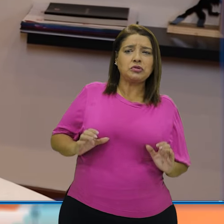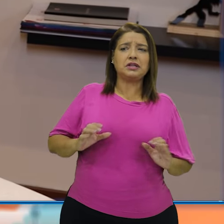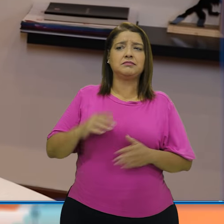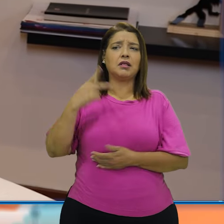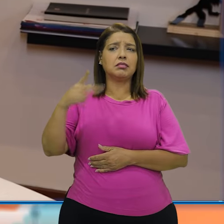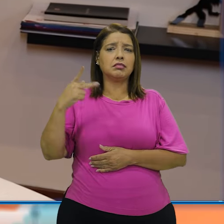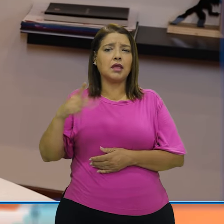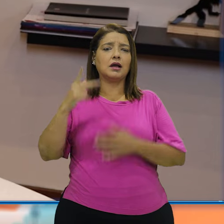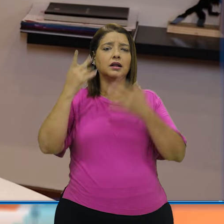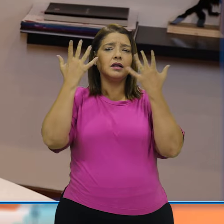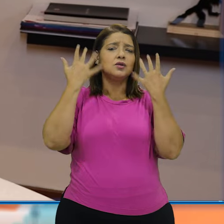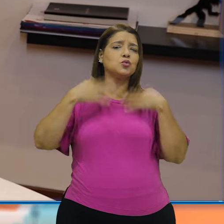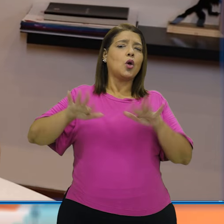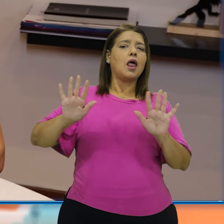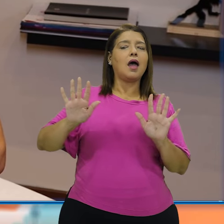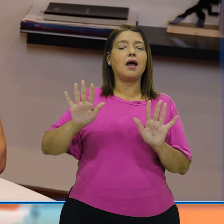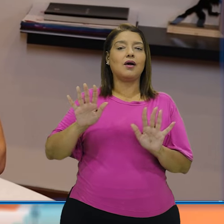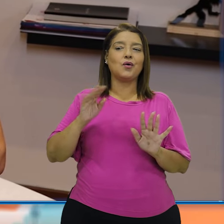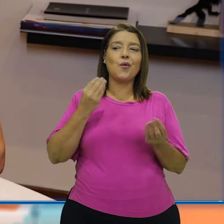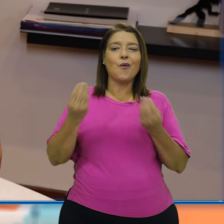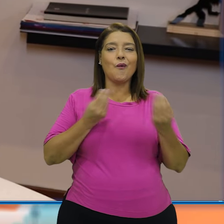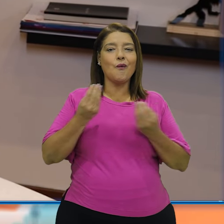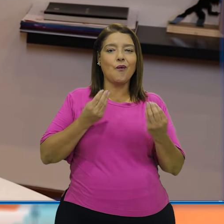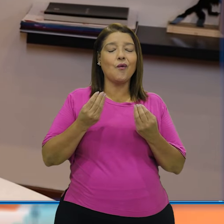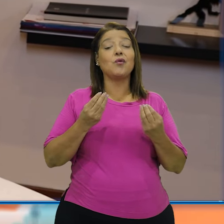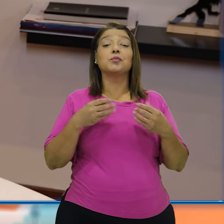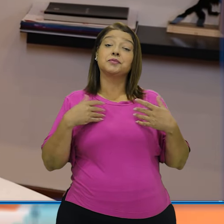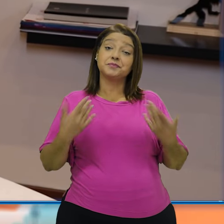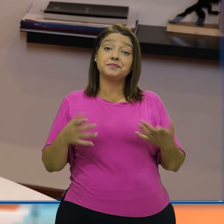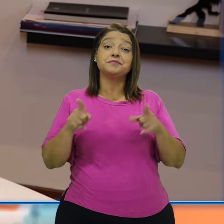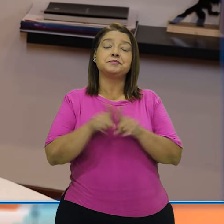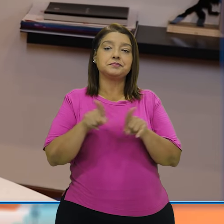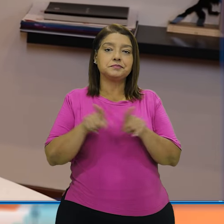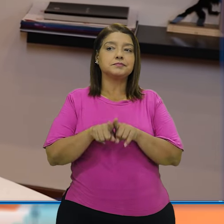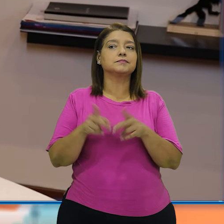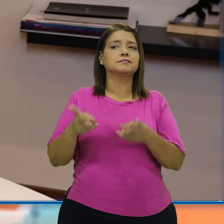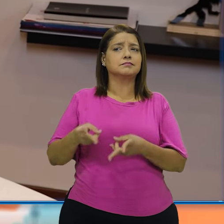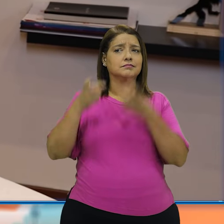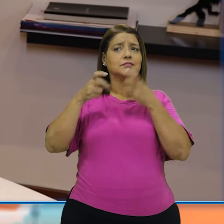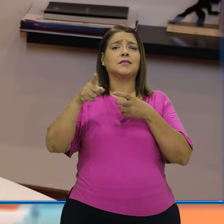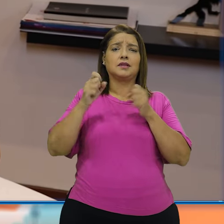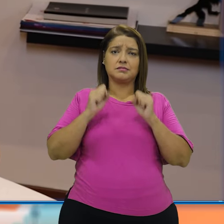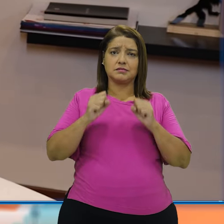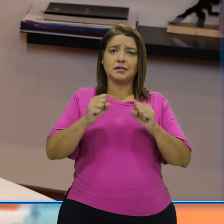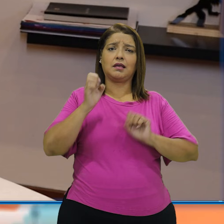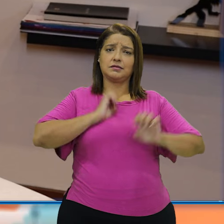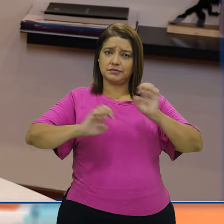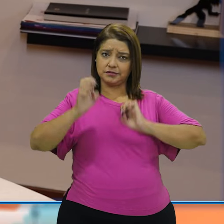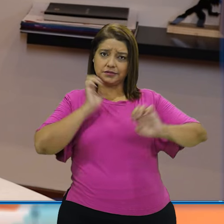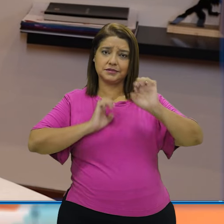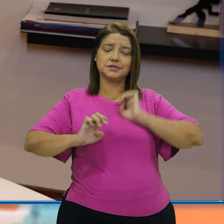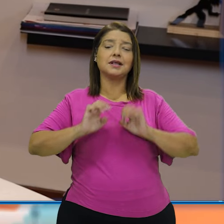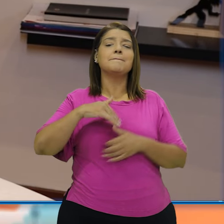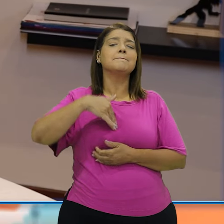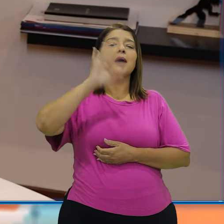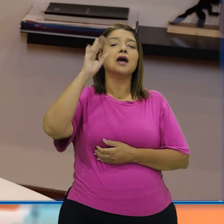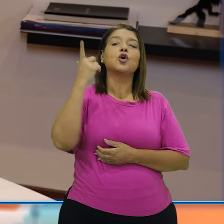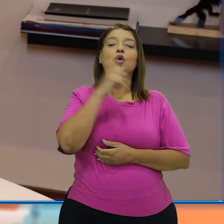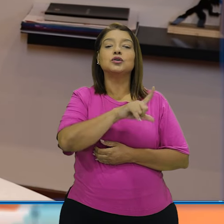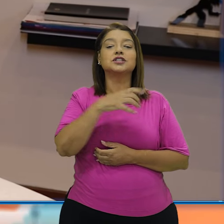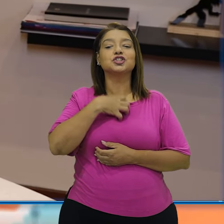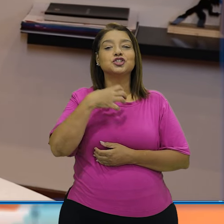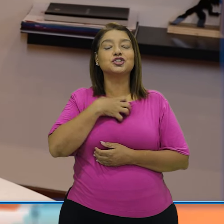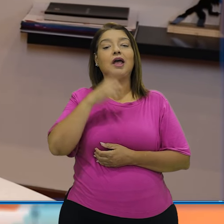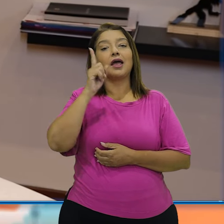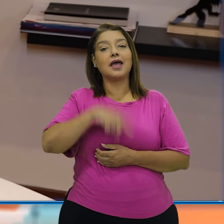comportamentos naturais do desenvolvimento ali na adolescência, ou também podem ser indicadores de estresse. Entre os sinais mais comuns